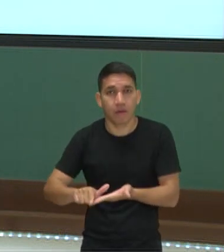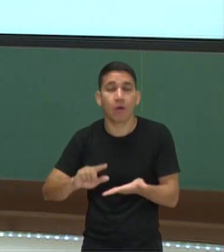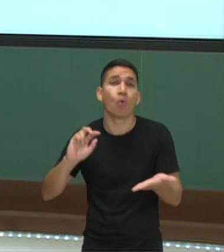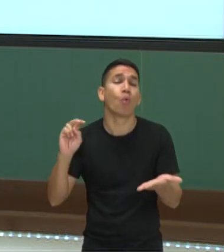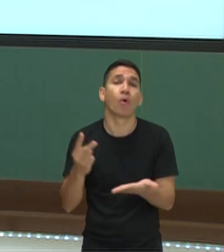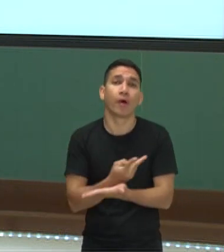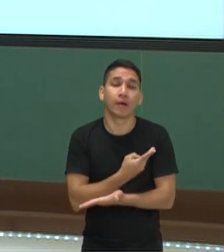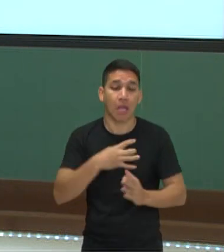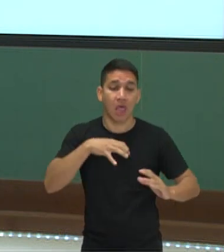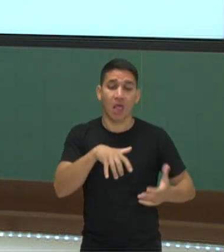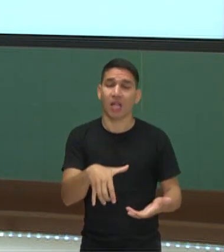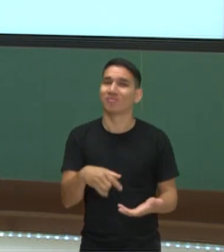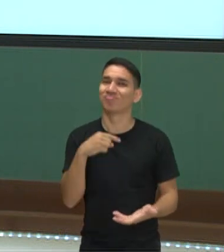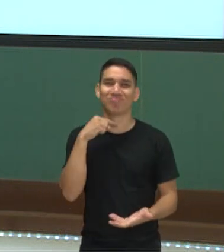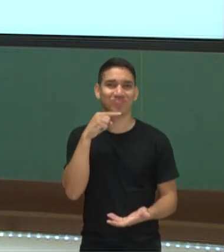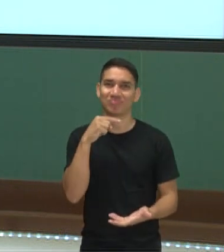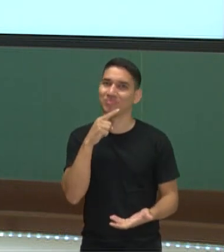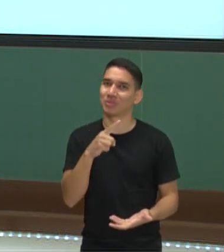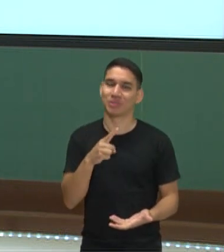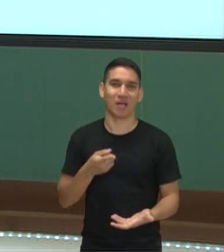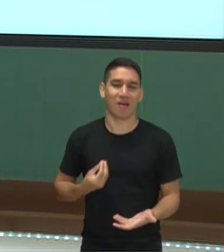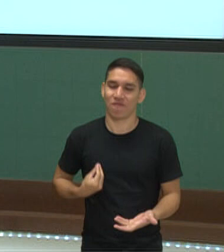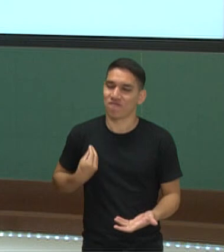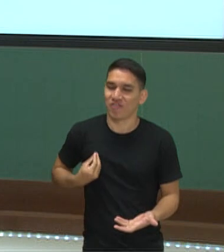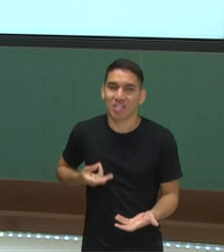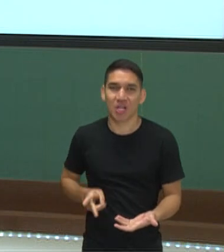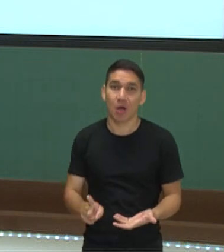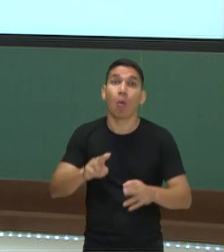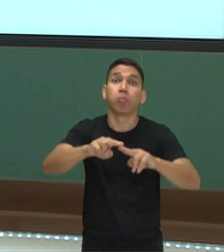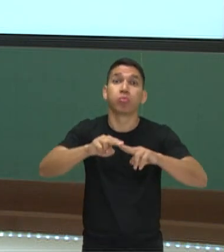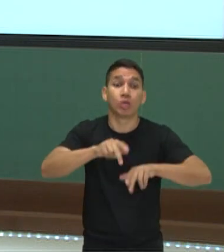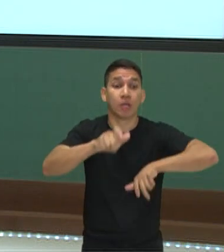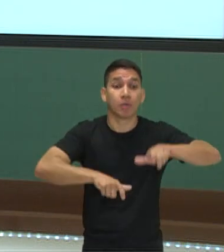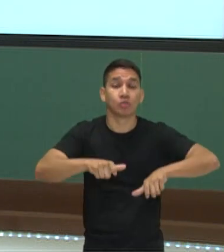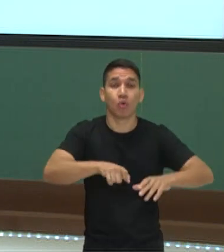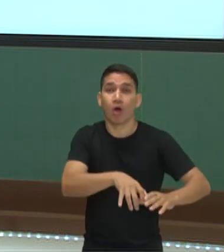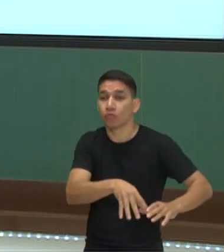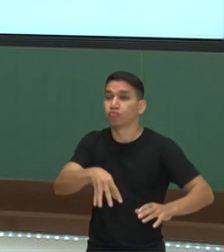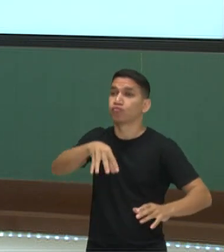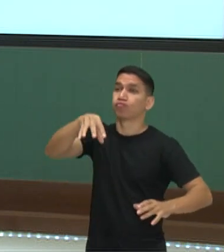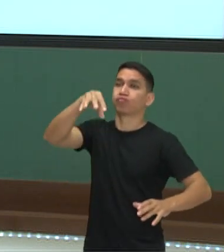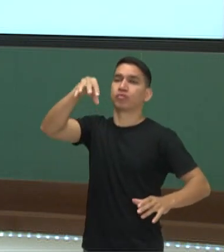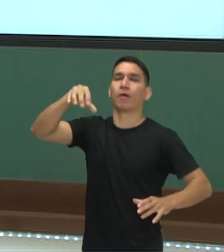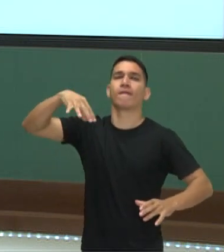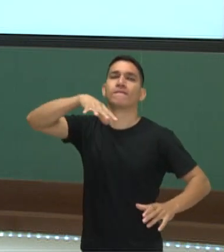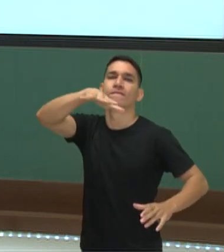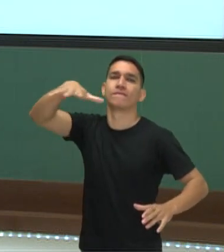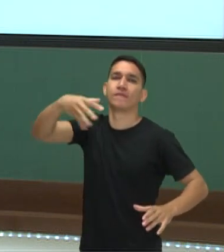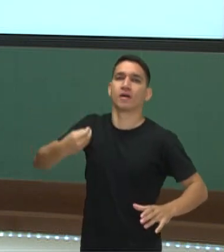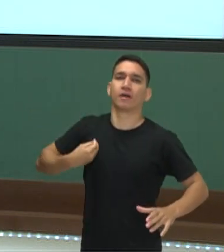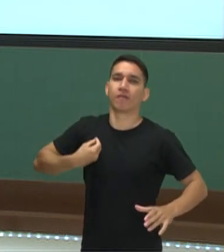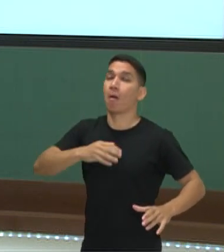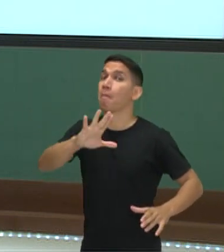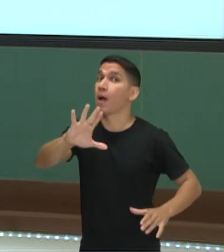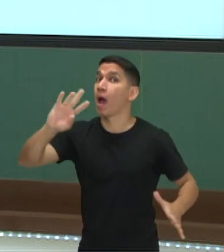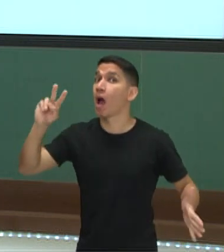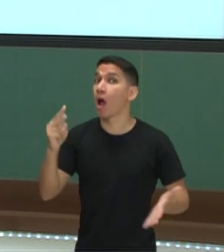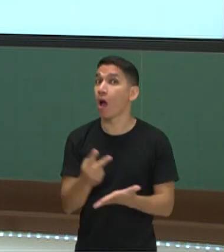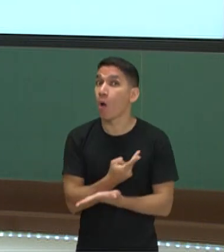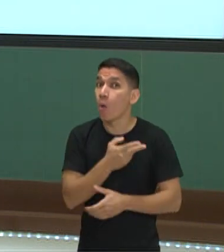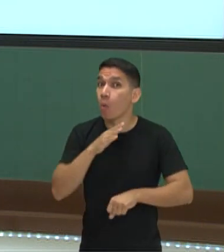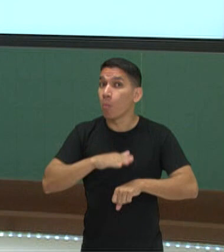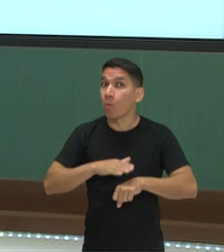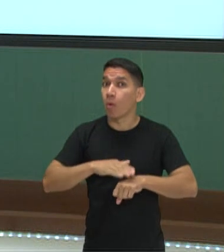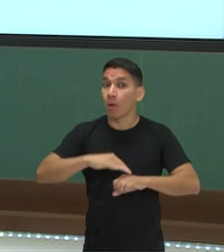não tem mais condições para sustentar a vida. Por isso as pessoas estavam morando no espaço. Só que quando o nosso